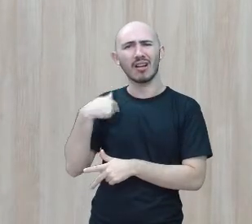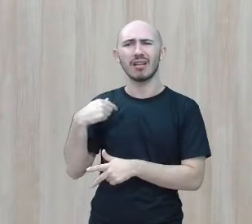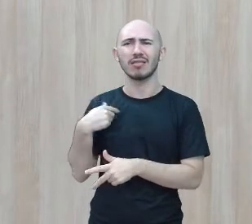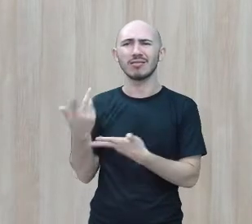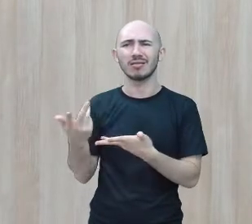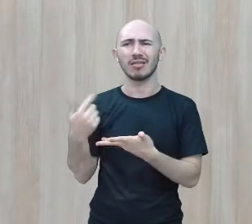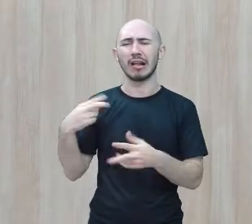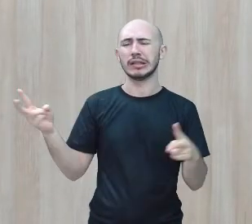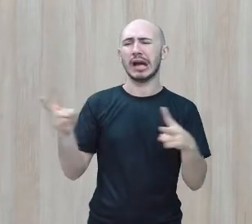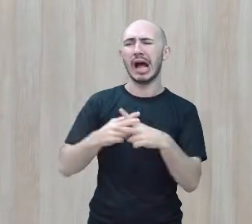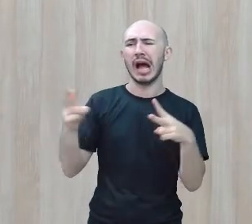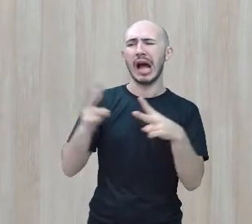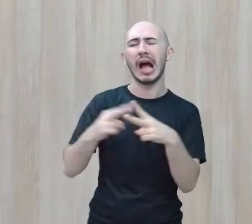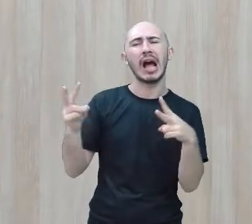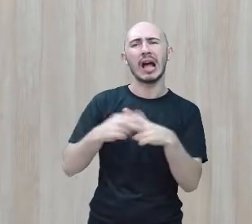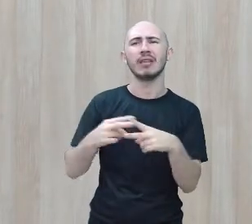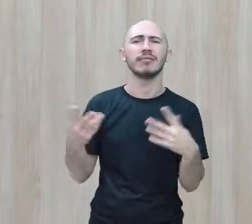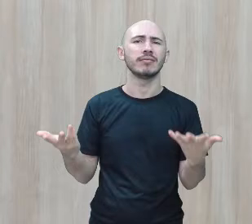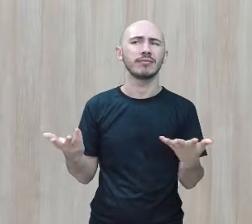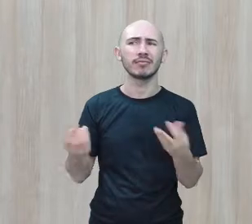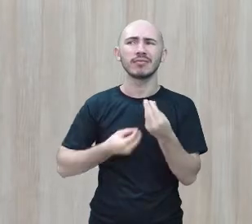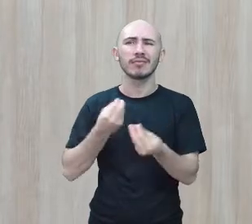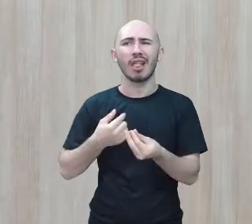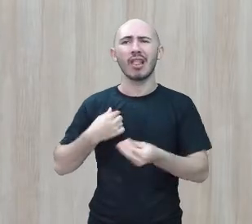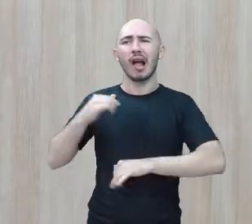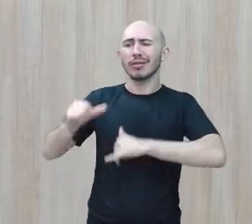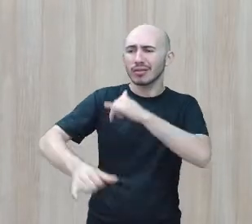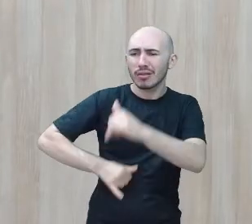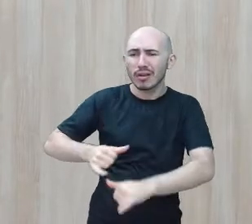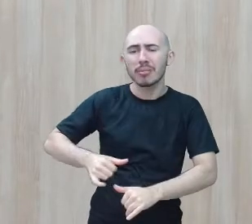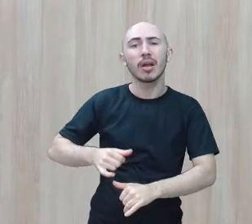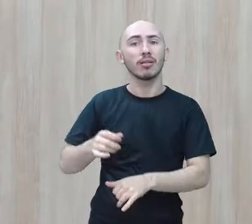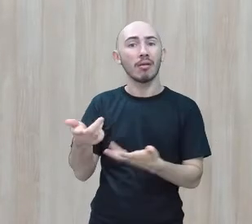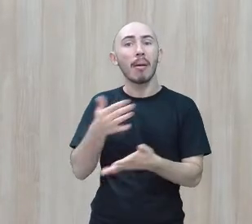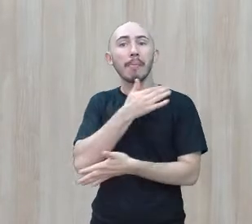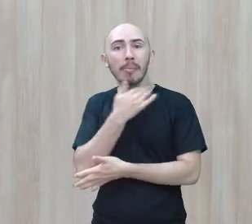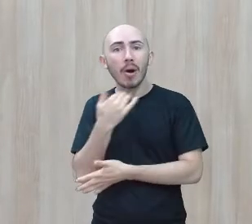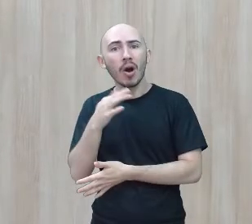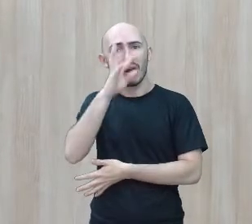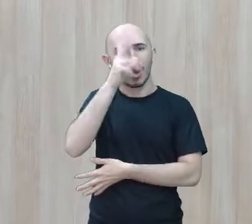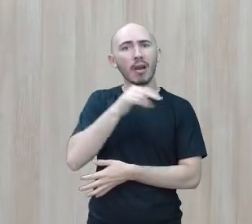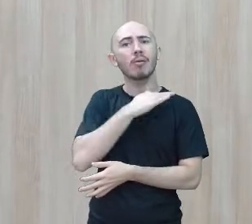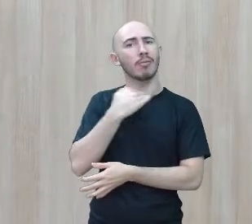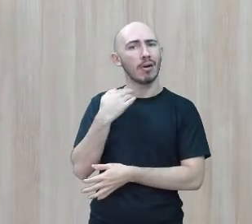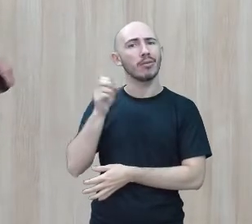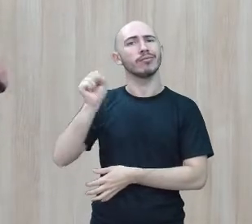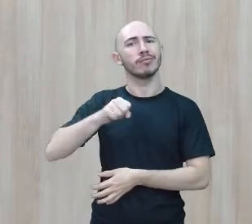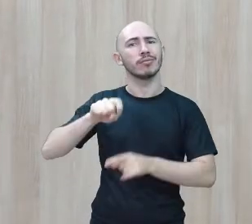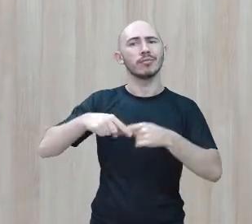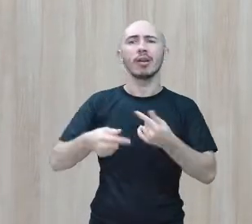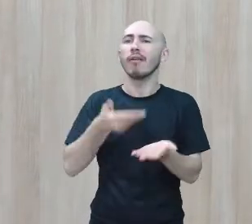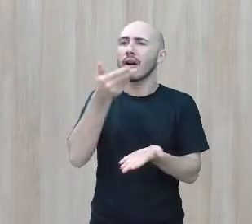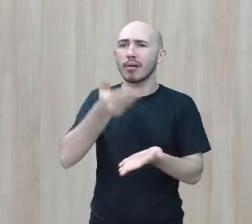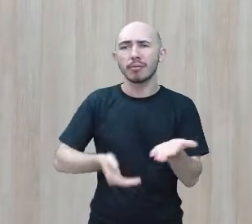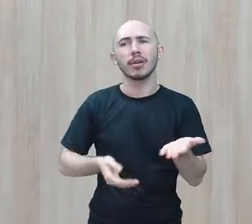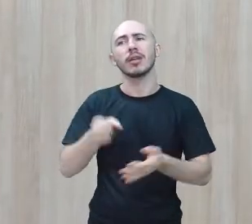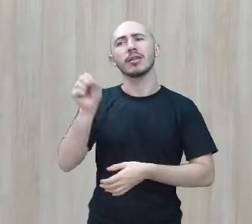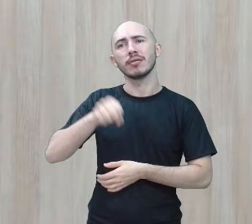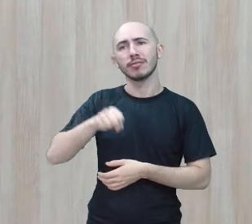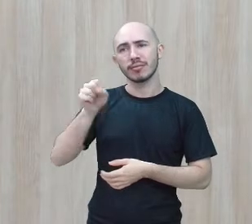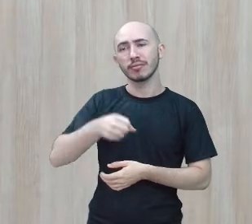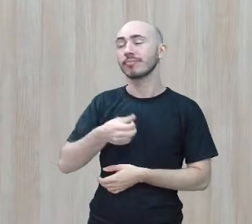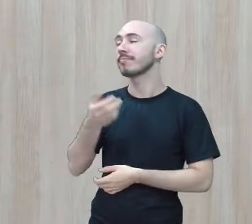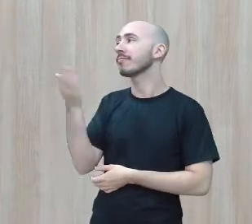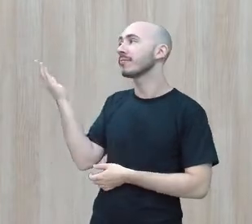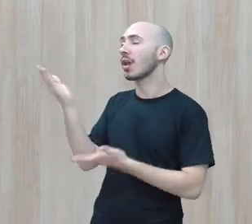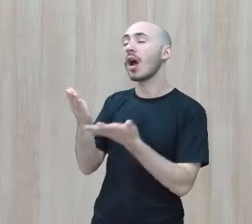levam lá. Eles muitas vezes se ferem, alguns até morrem, gente. Então, isso é a questão da perda da biodiversidade.